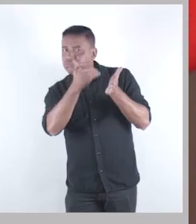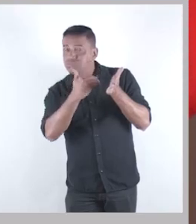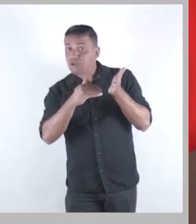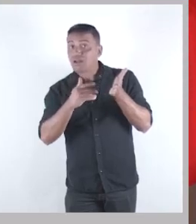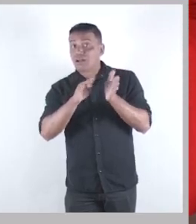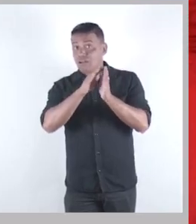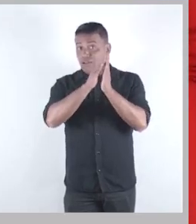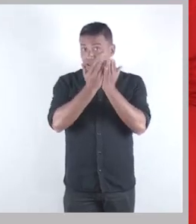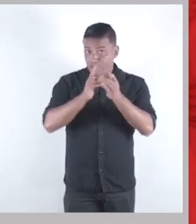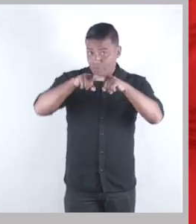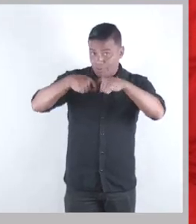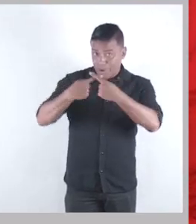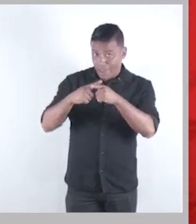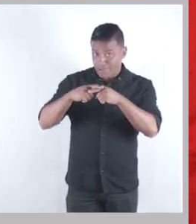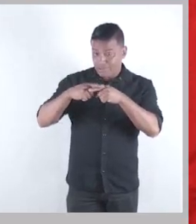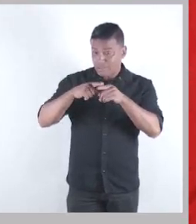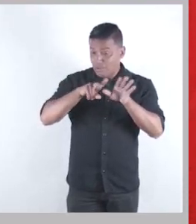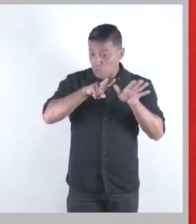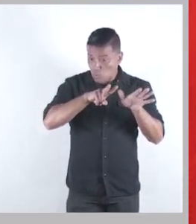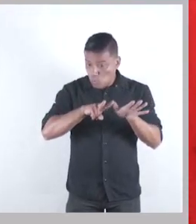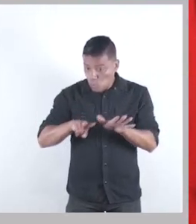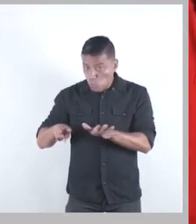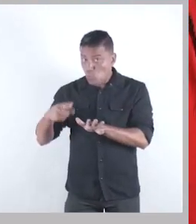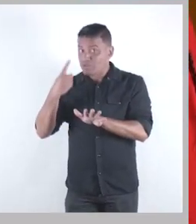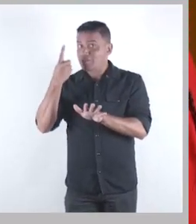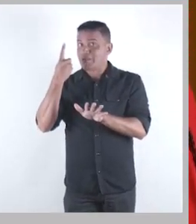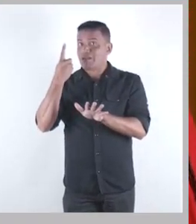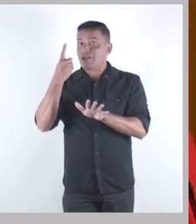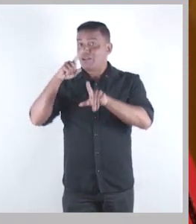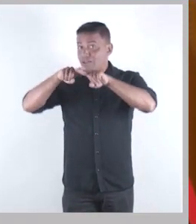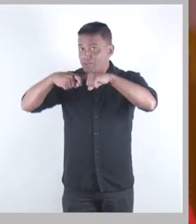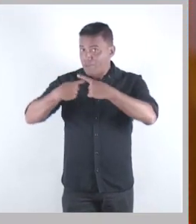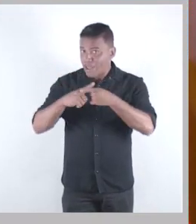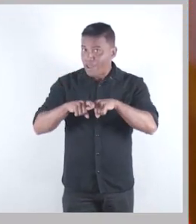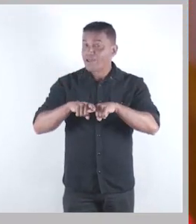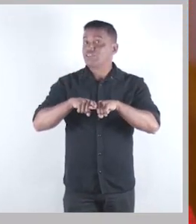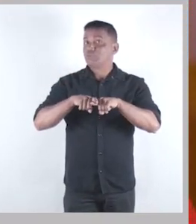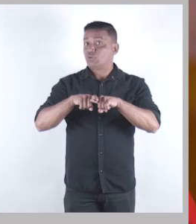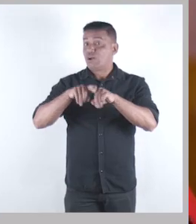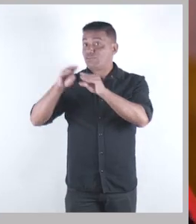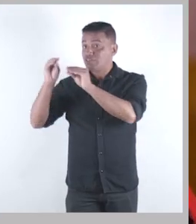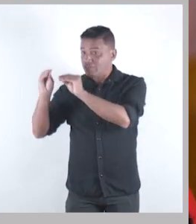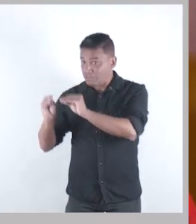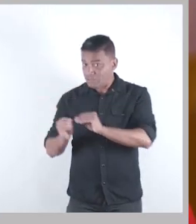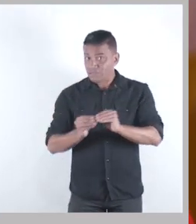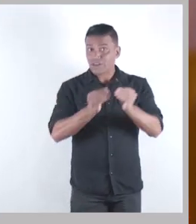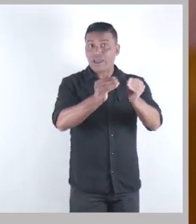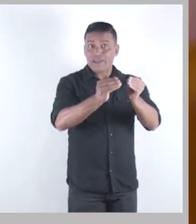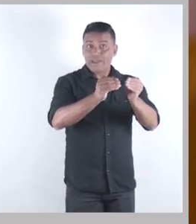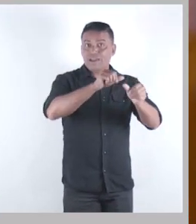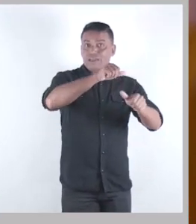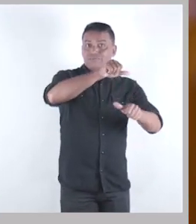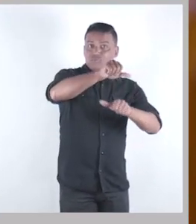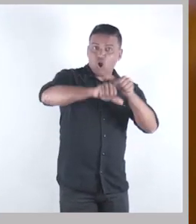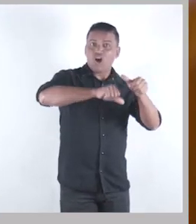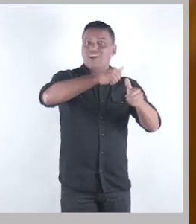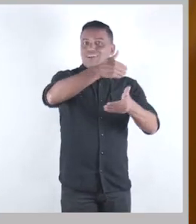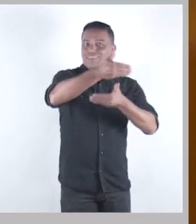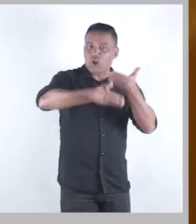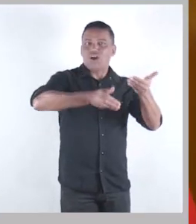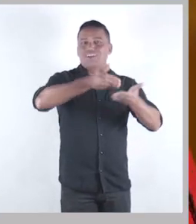ter daqui a uma semana renovar o empréstimo ou para devolver levantar outro. E pronto, nós começámos